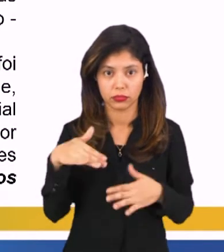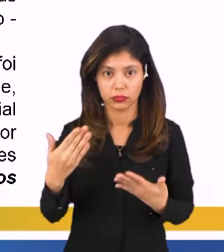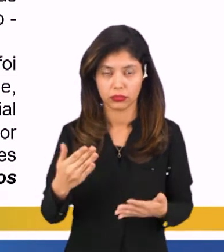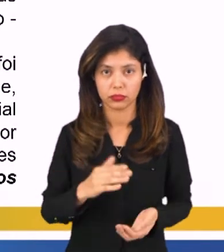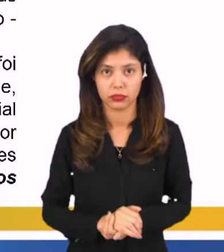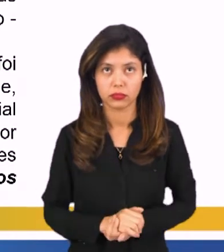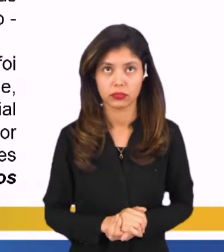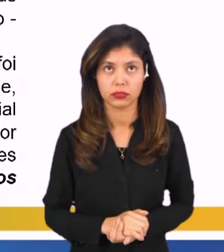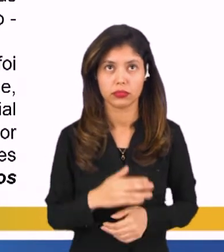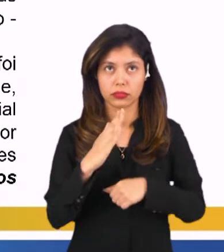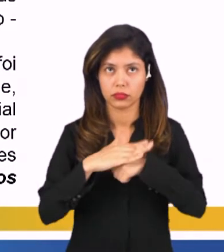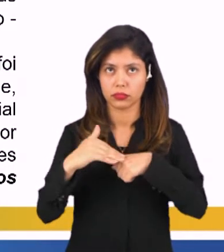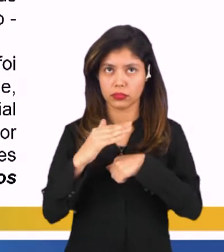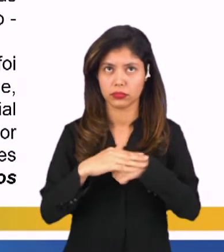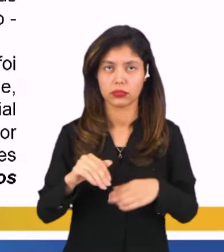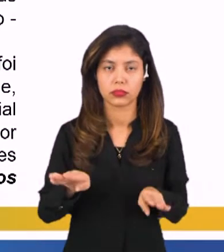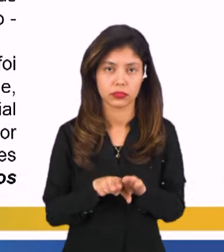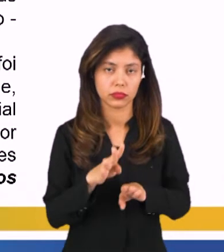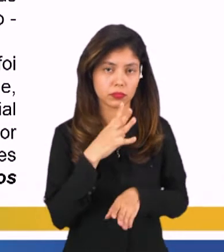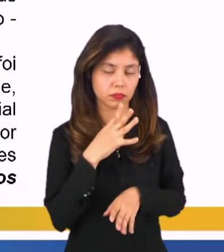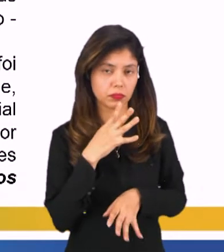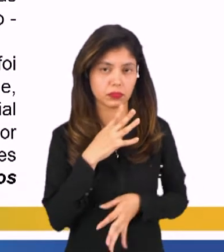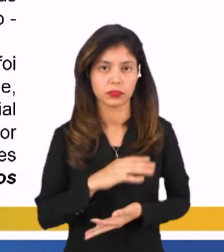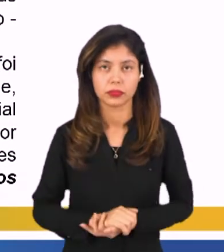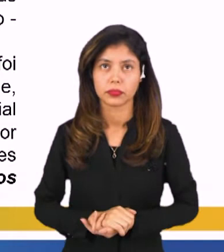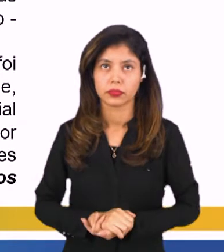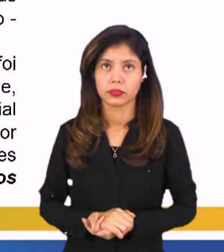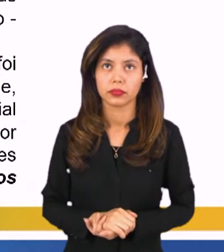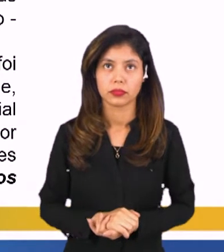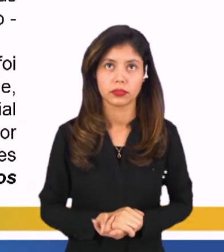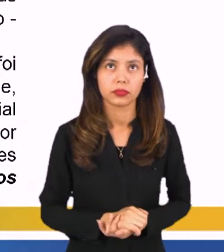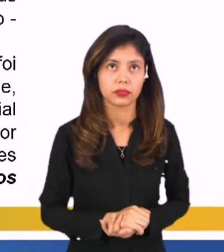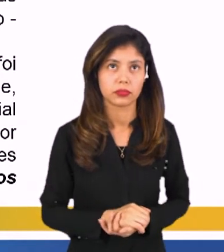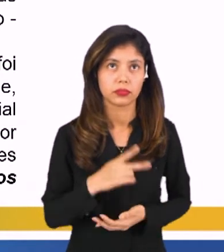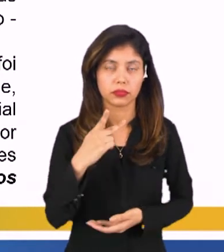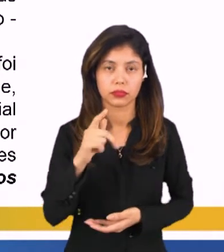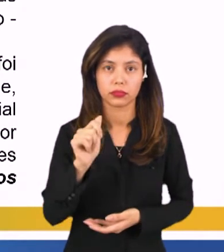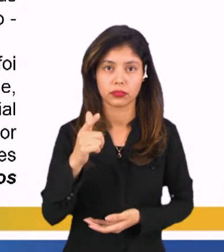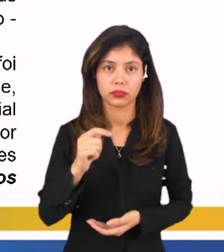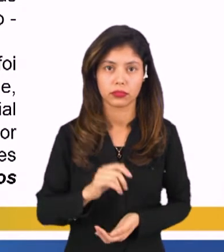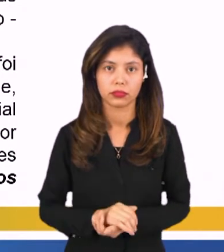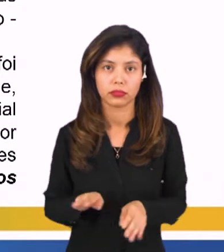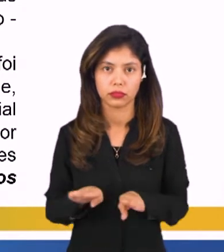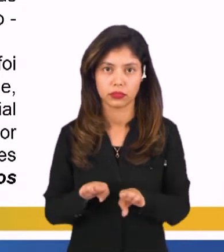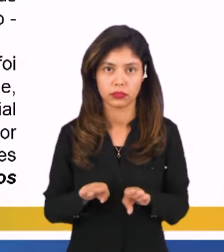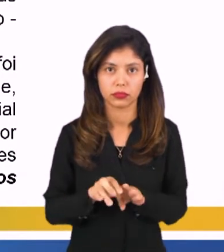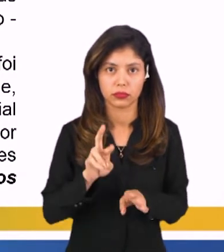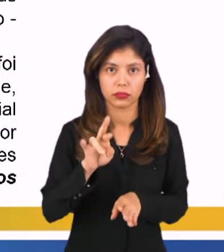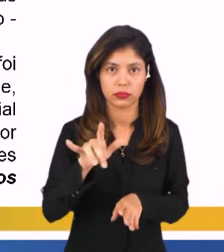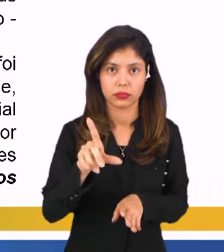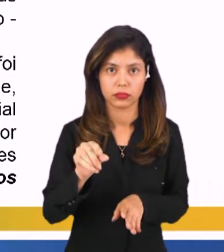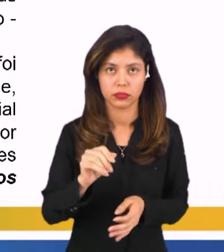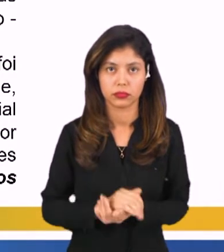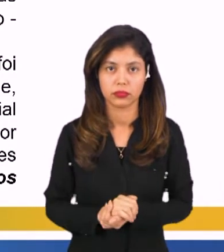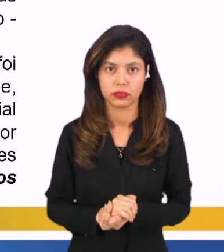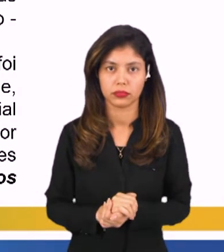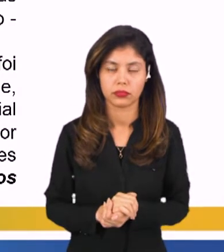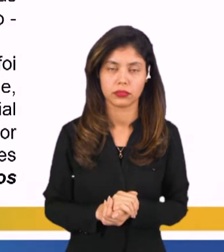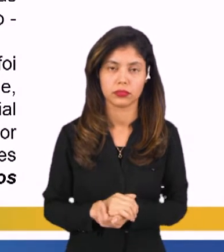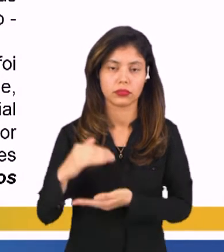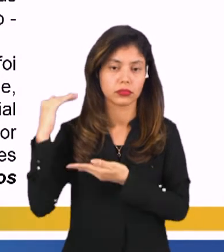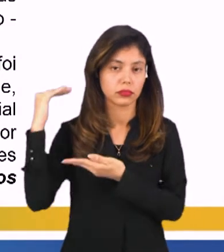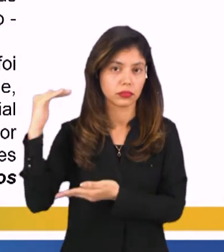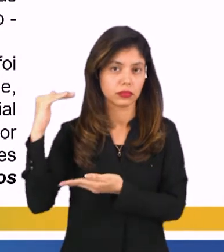é carinhosamente conhecido. Um dos papas do realismo fantástico, Prêmio Nobel da